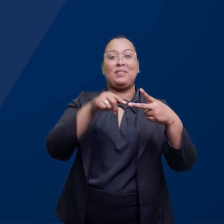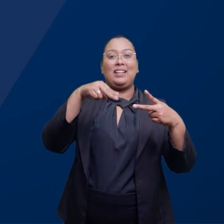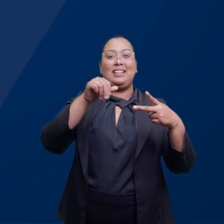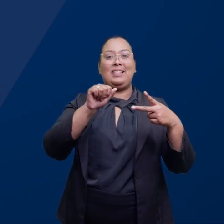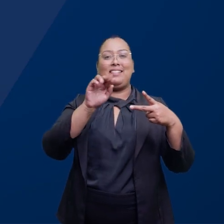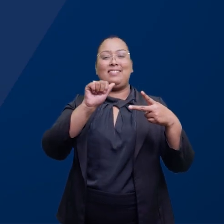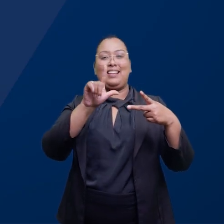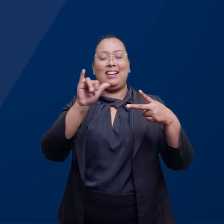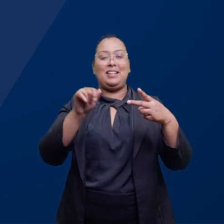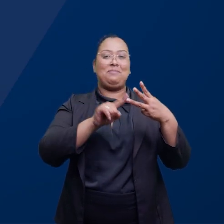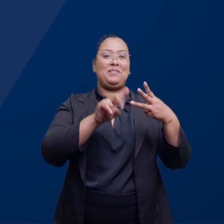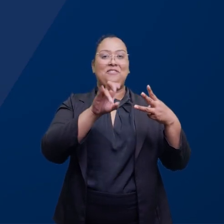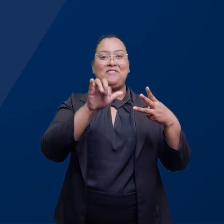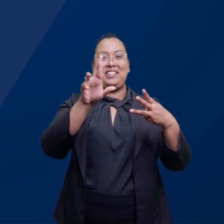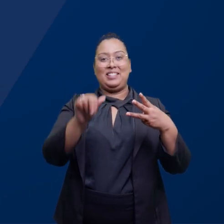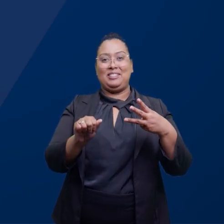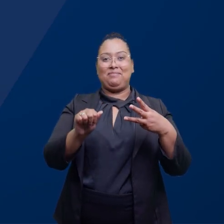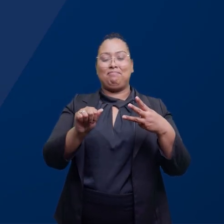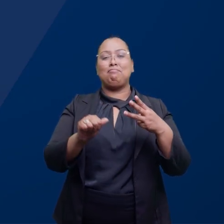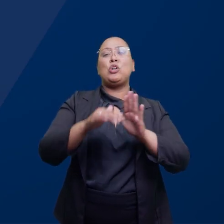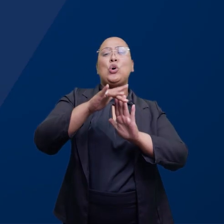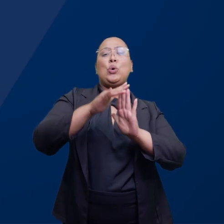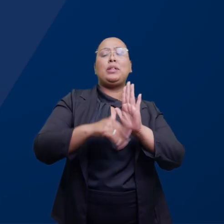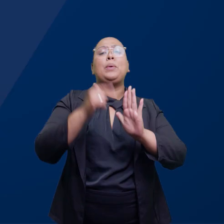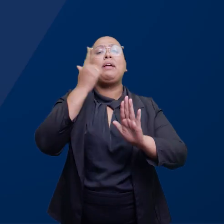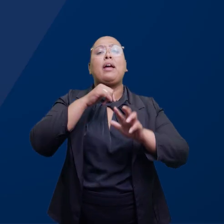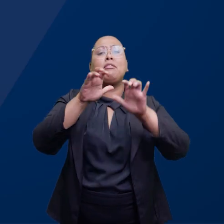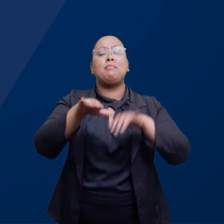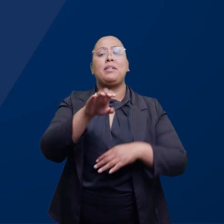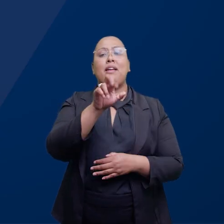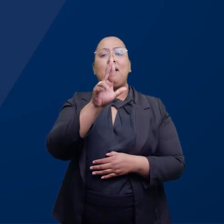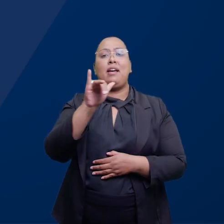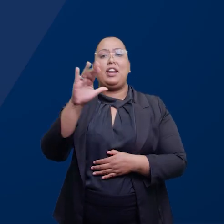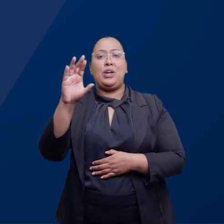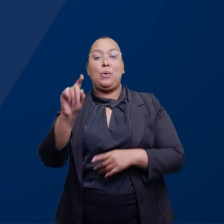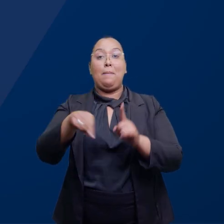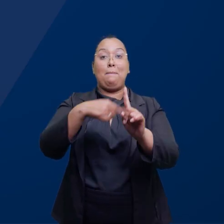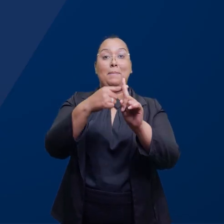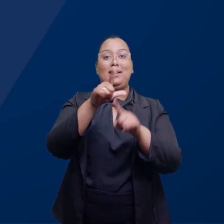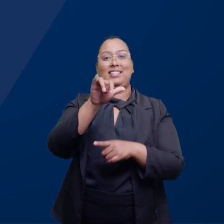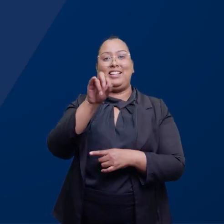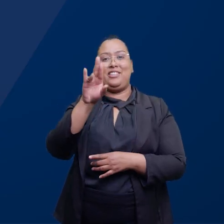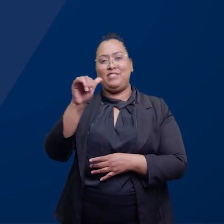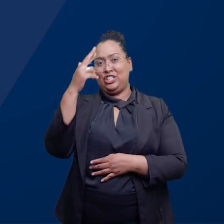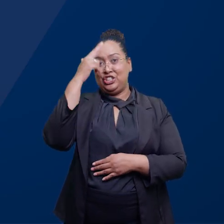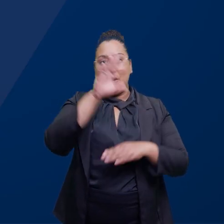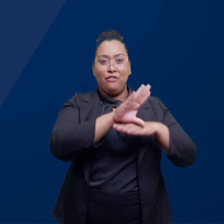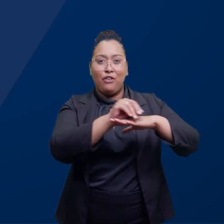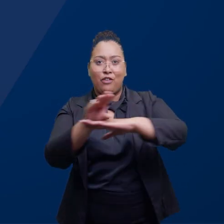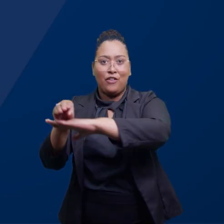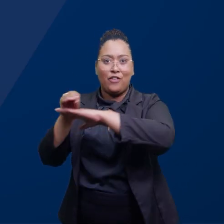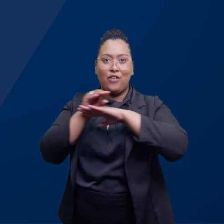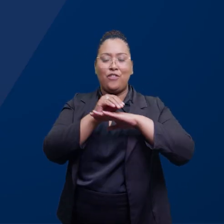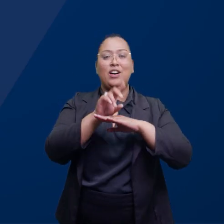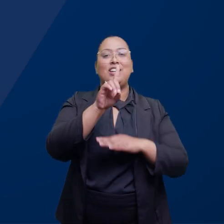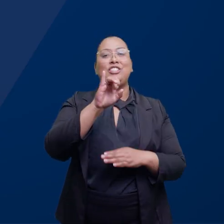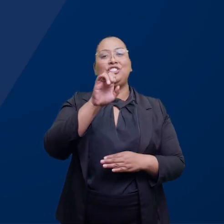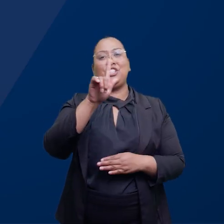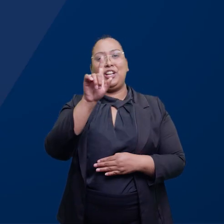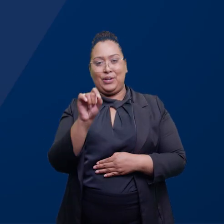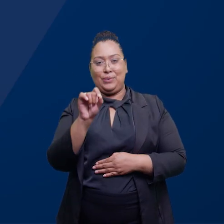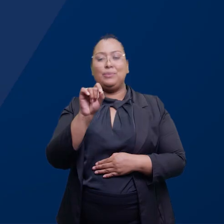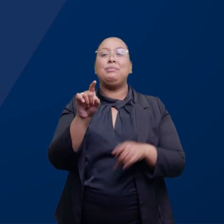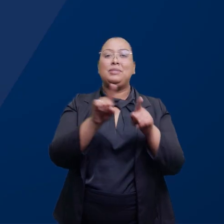Xavier, Natália Sano e Vera Cardoso. Roteiro e produção: Érico José e Lívia Amaral. Direção de fotografia: